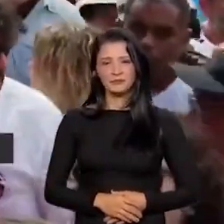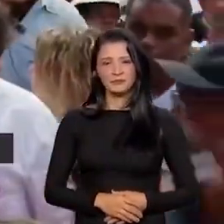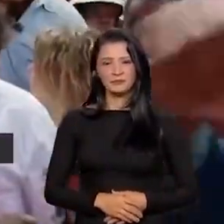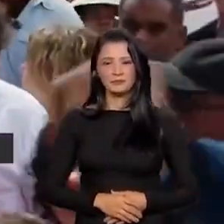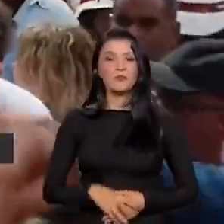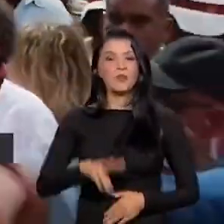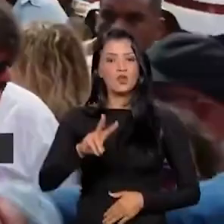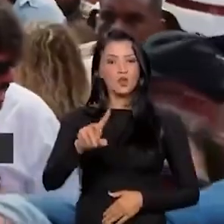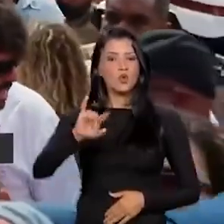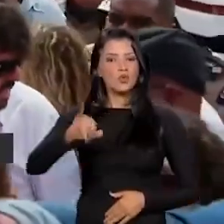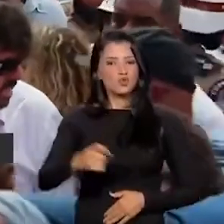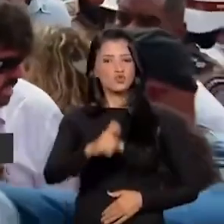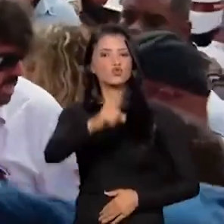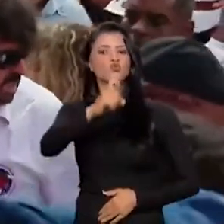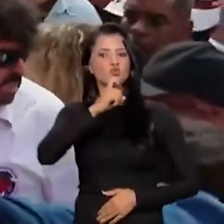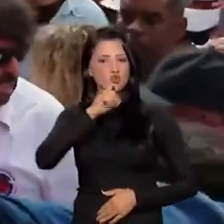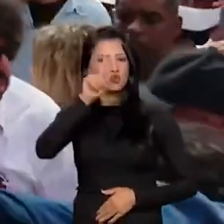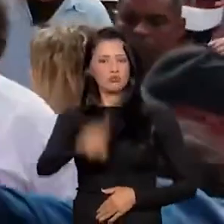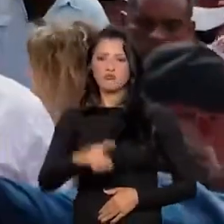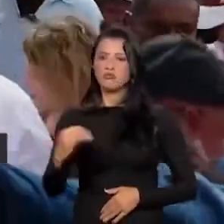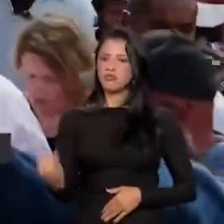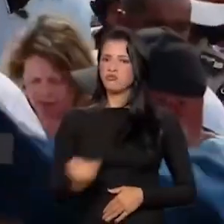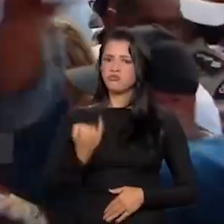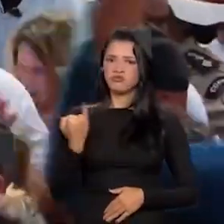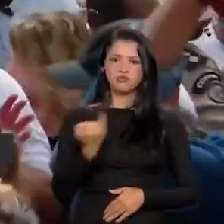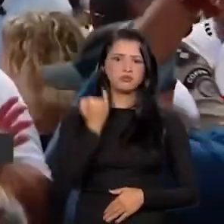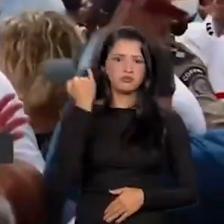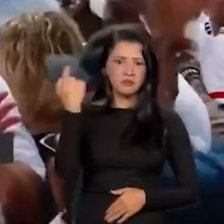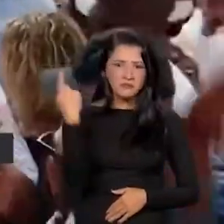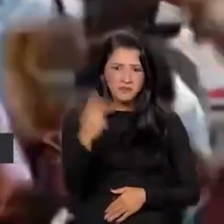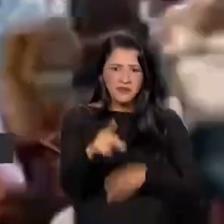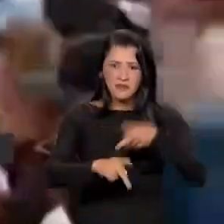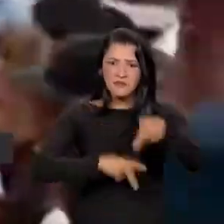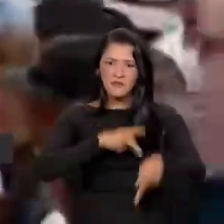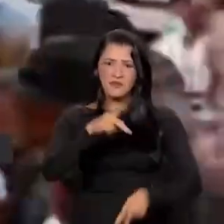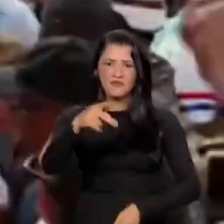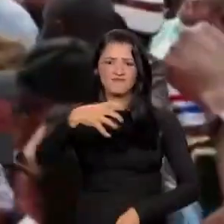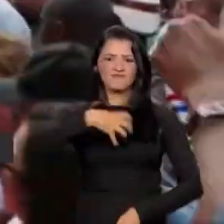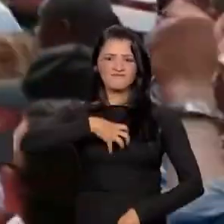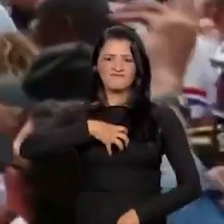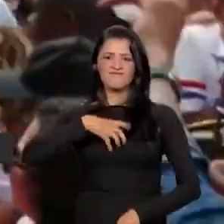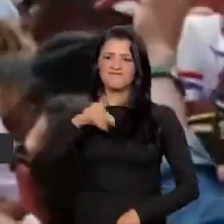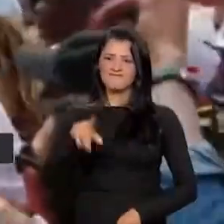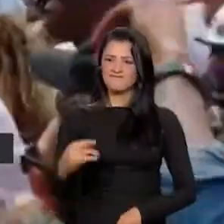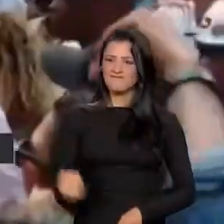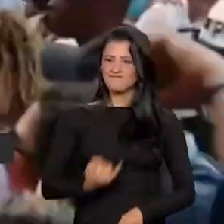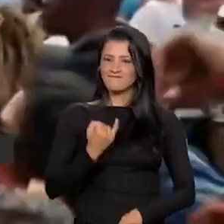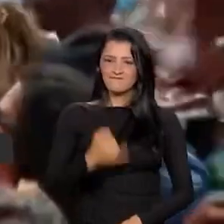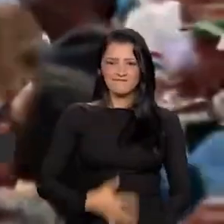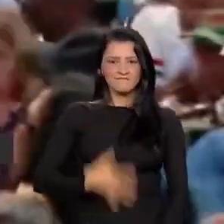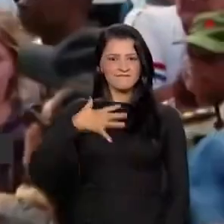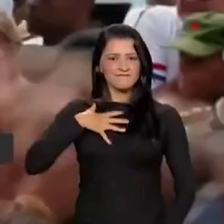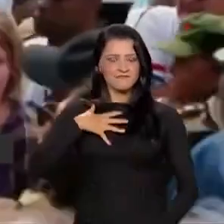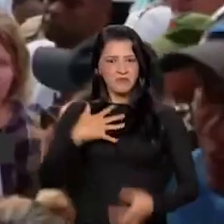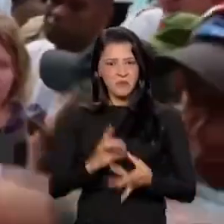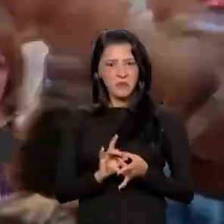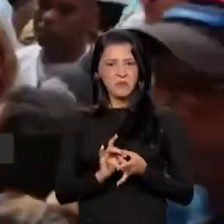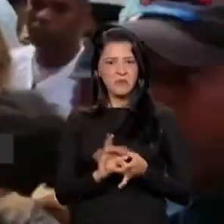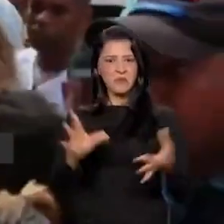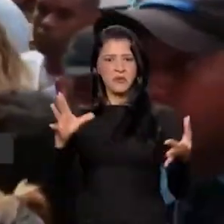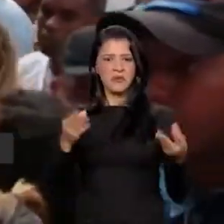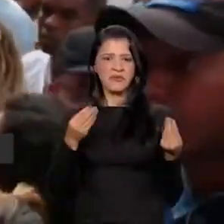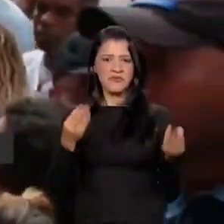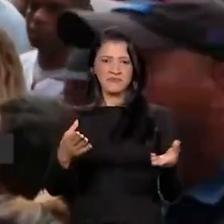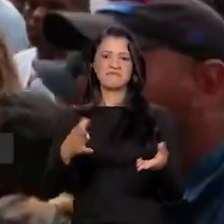O 2 de julho, portanto, tem um significado importante para o povo baiano, a data da libertação